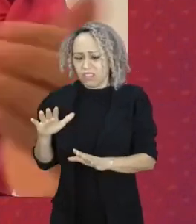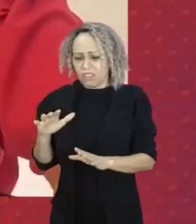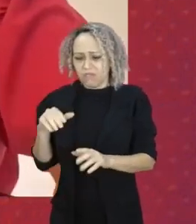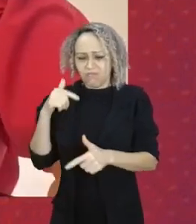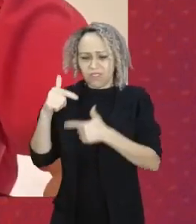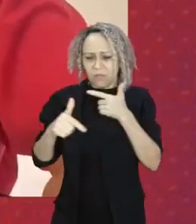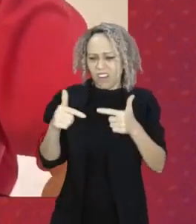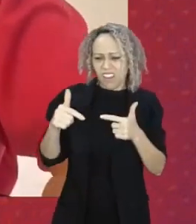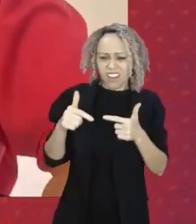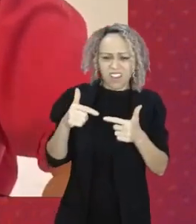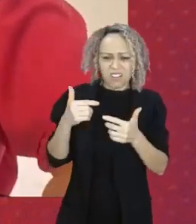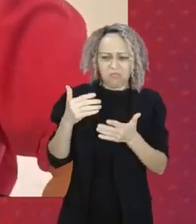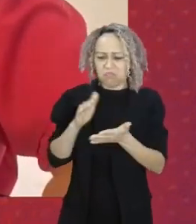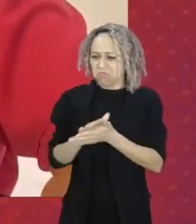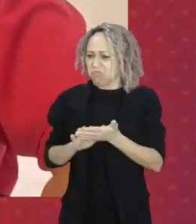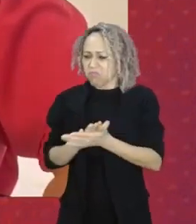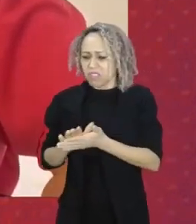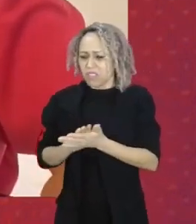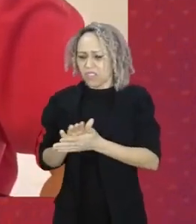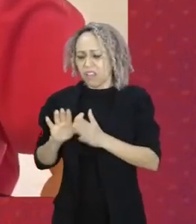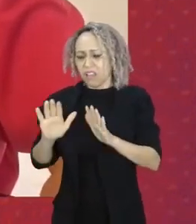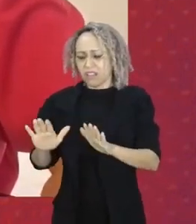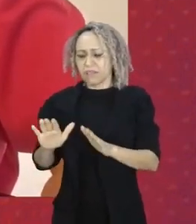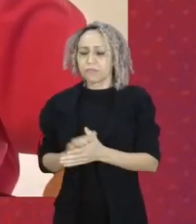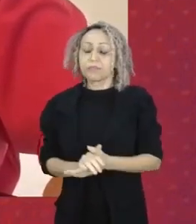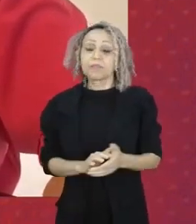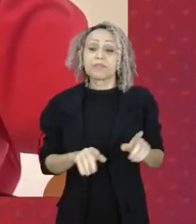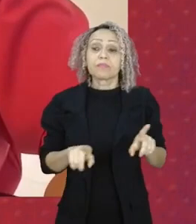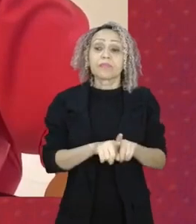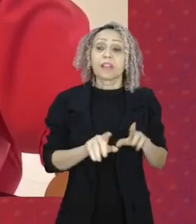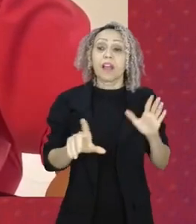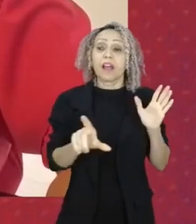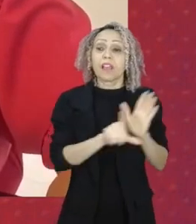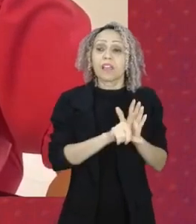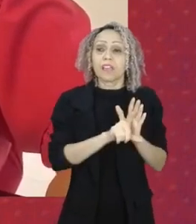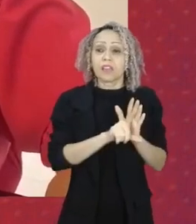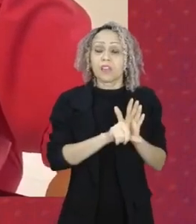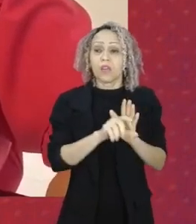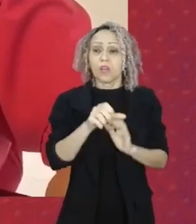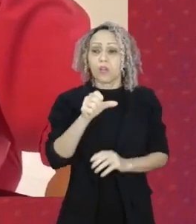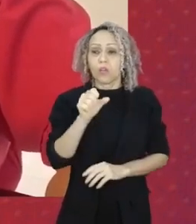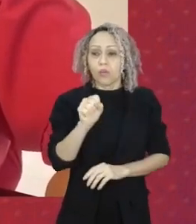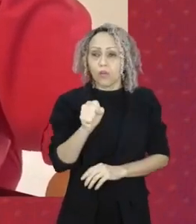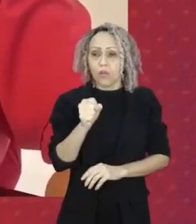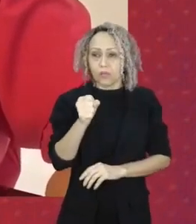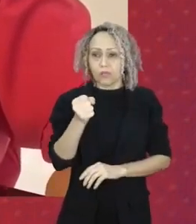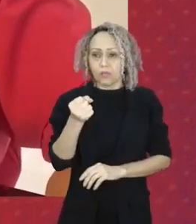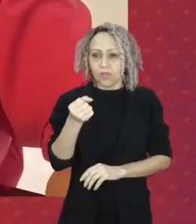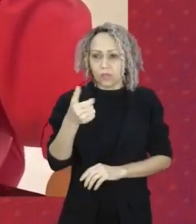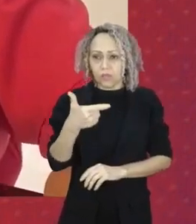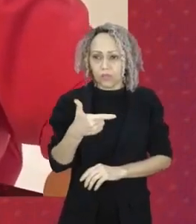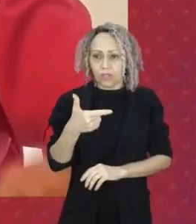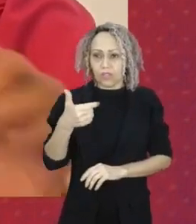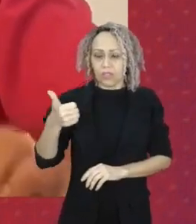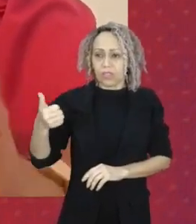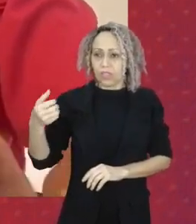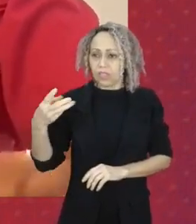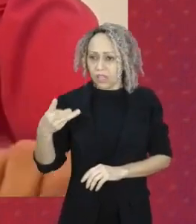a outra lei que nós vamos ter é a lei número 8.213, de 24 de julho